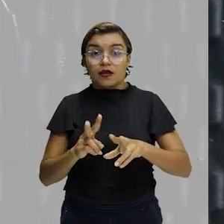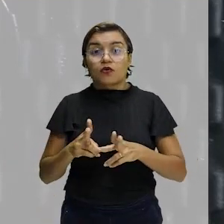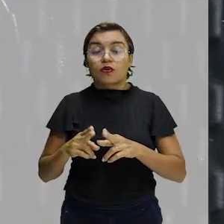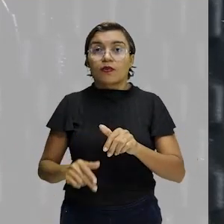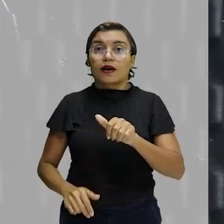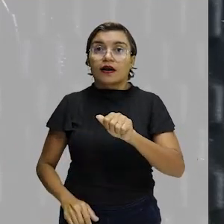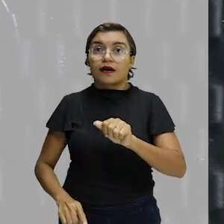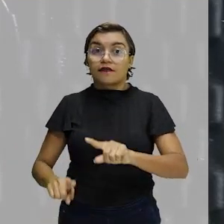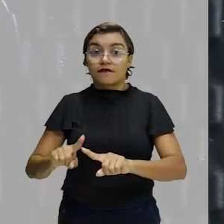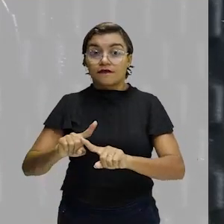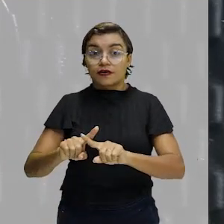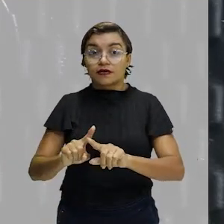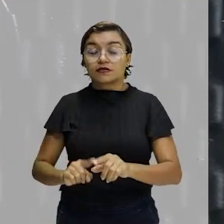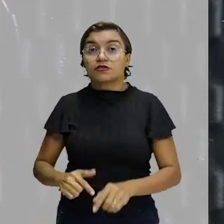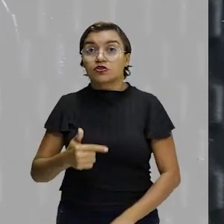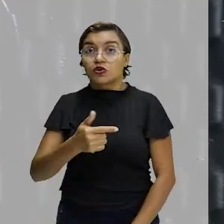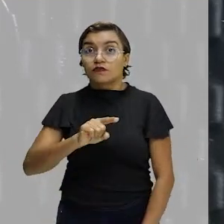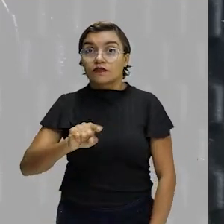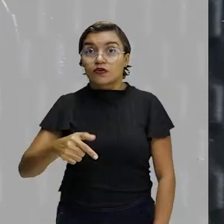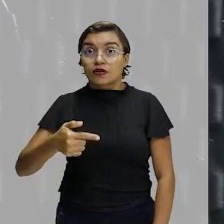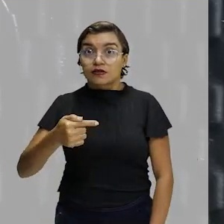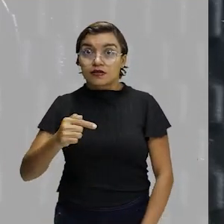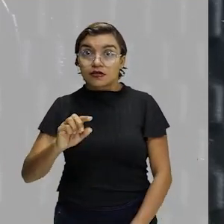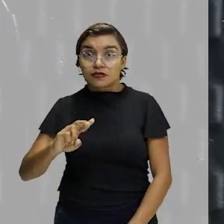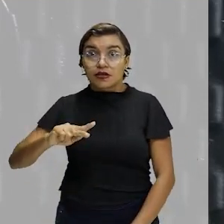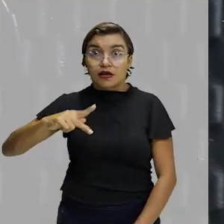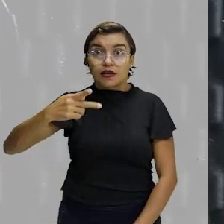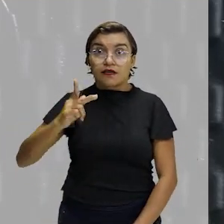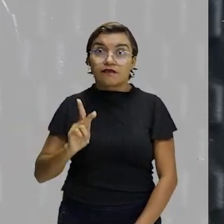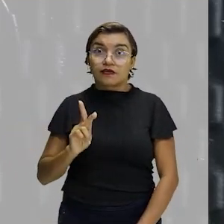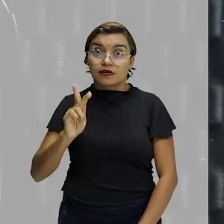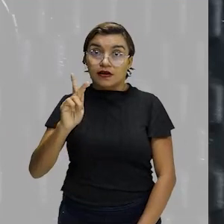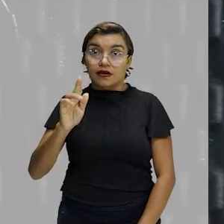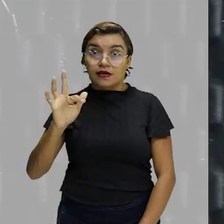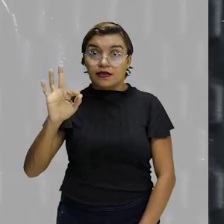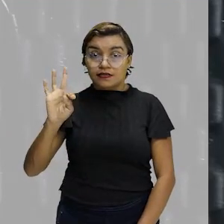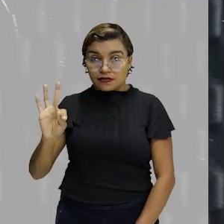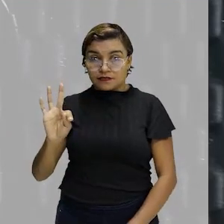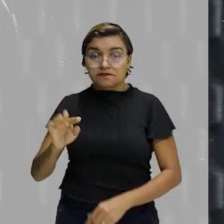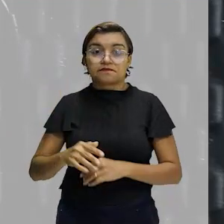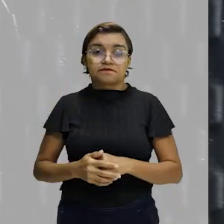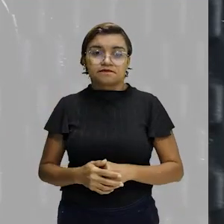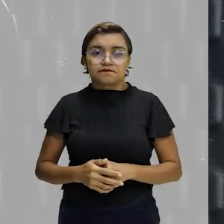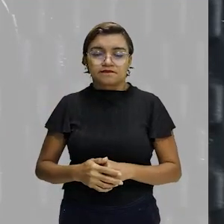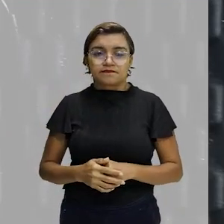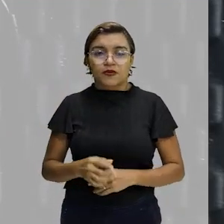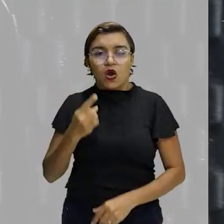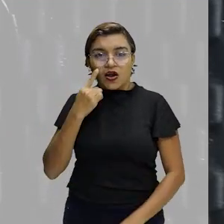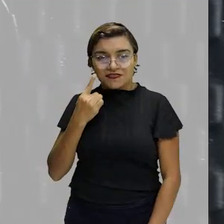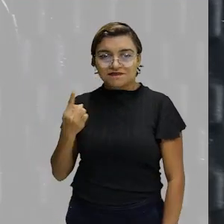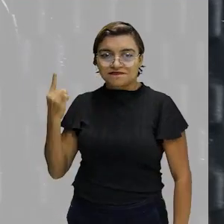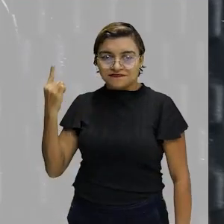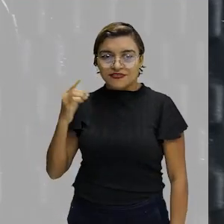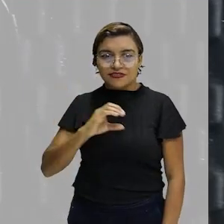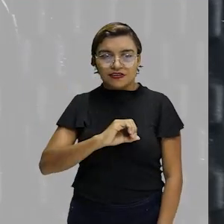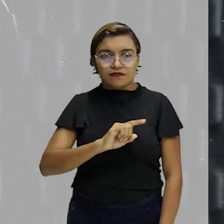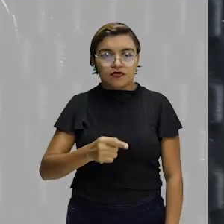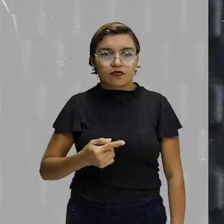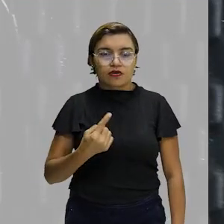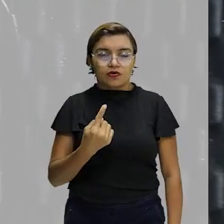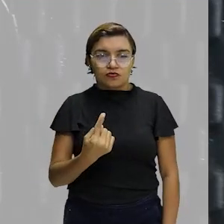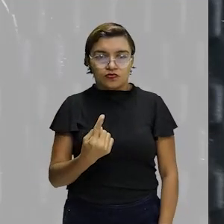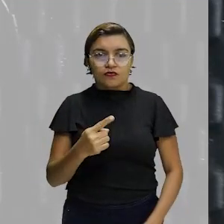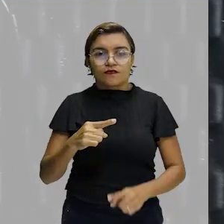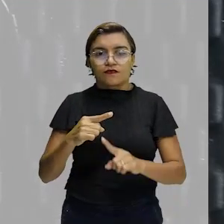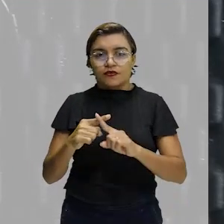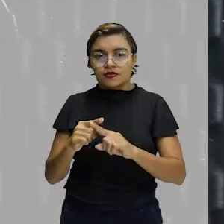A vezes 2,7 elevado a K vezes o t. Isso ficou 0,1 vezes A